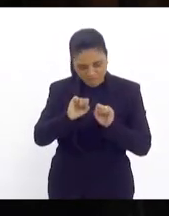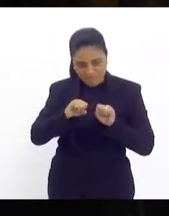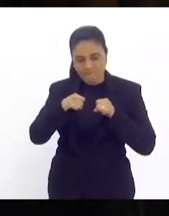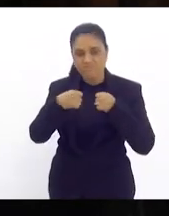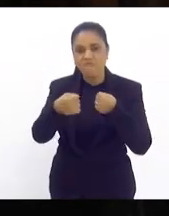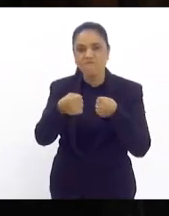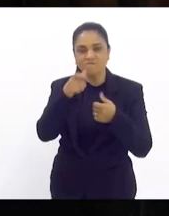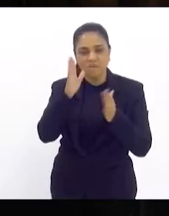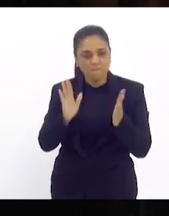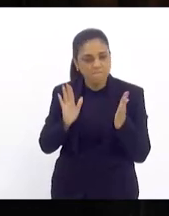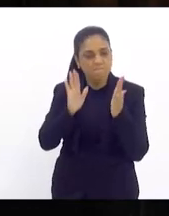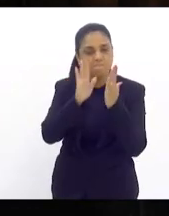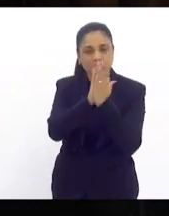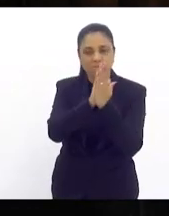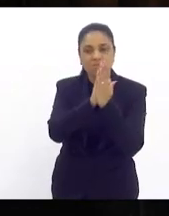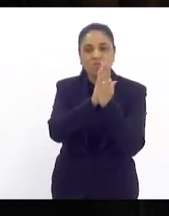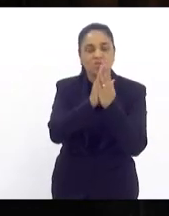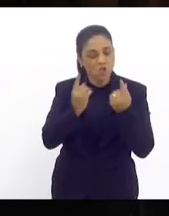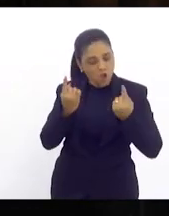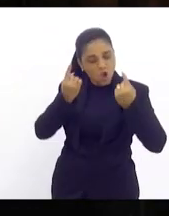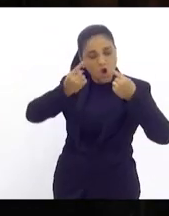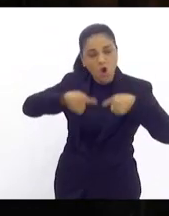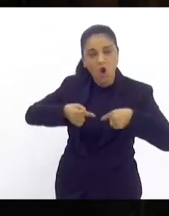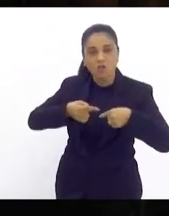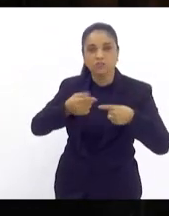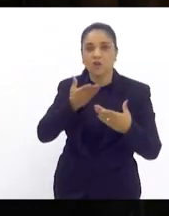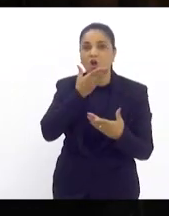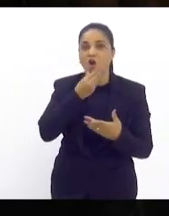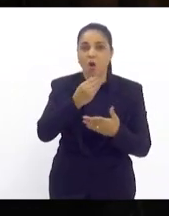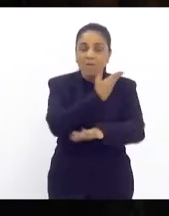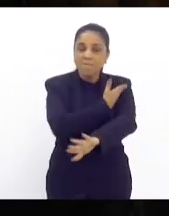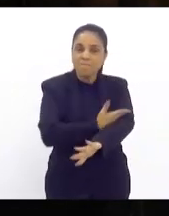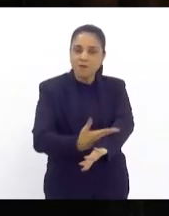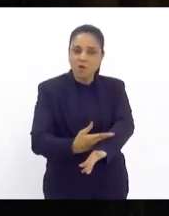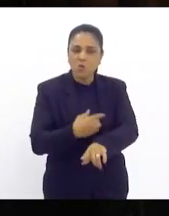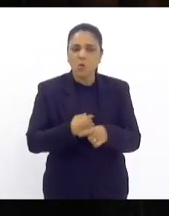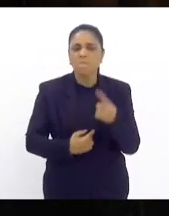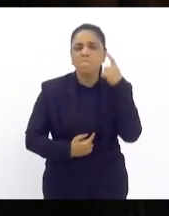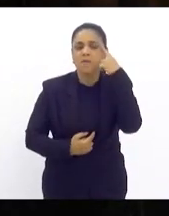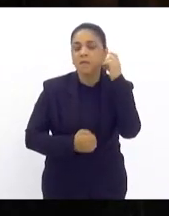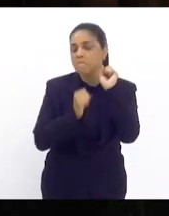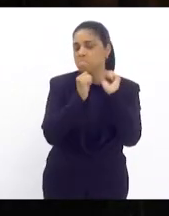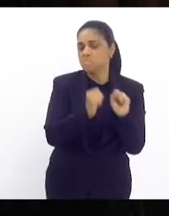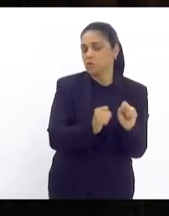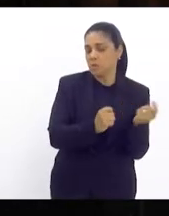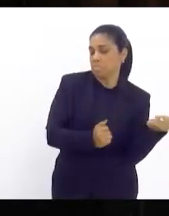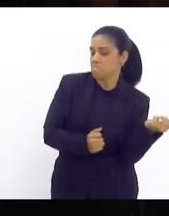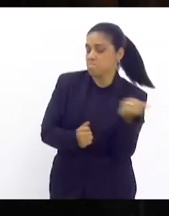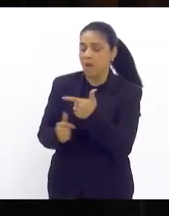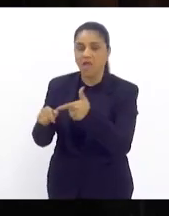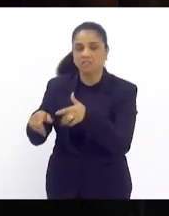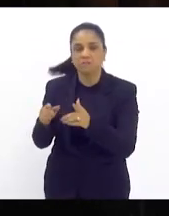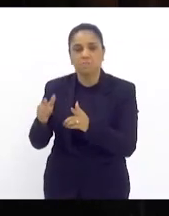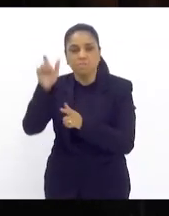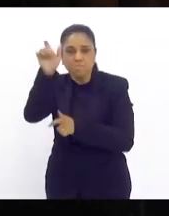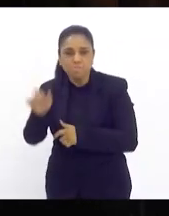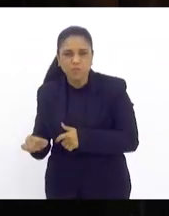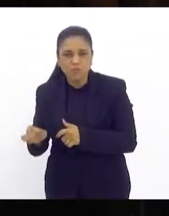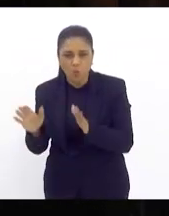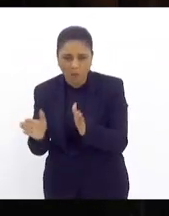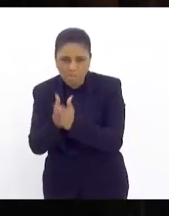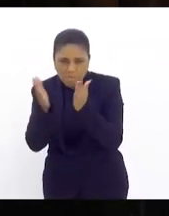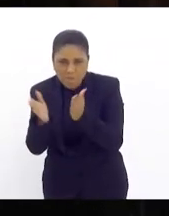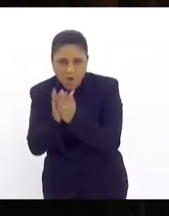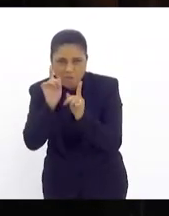os homens brancos que acham que tem mais poder do que outras pessoas em especial do que o